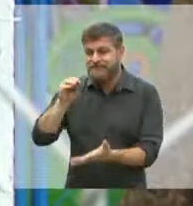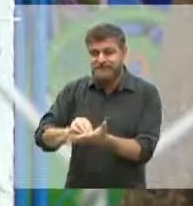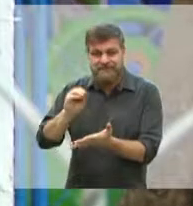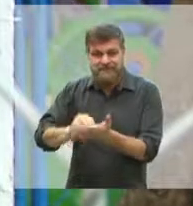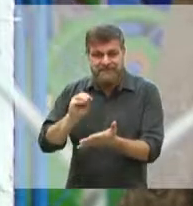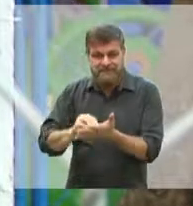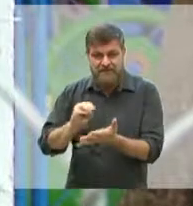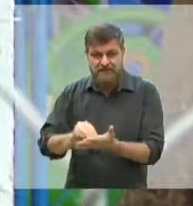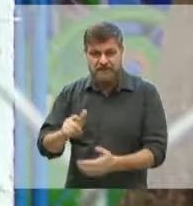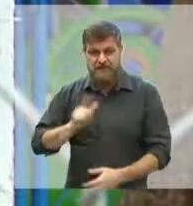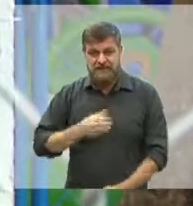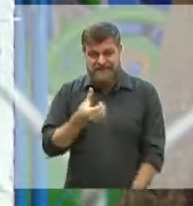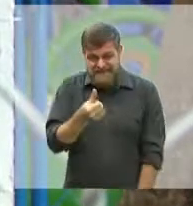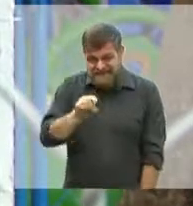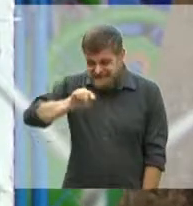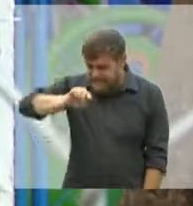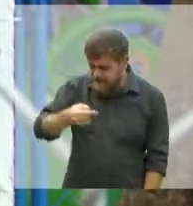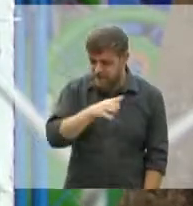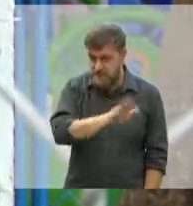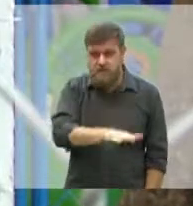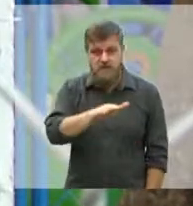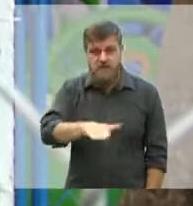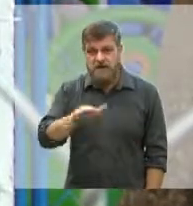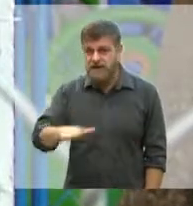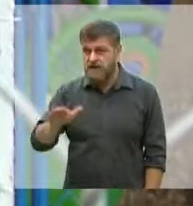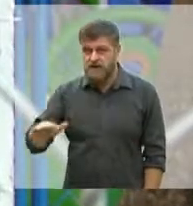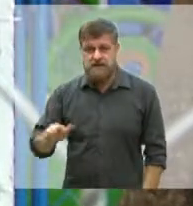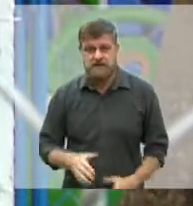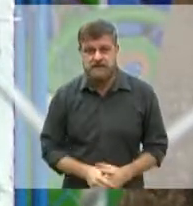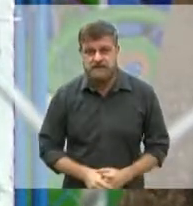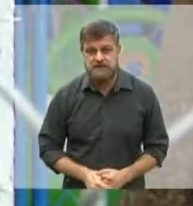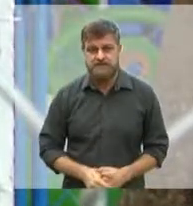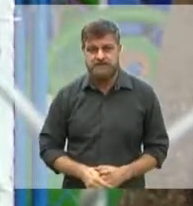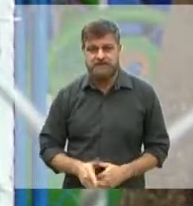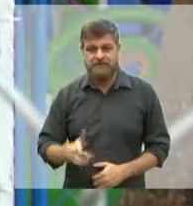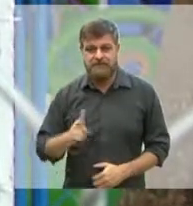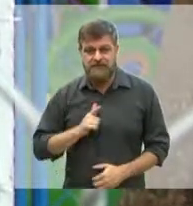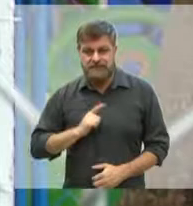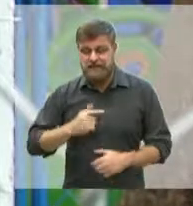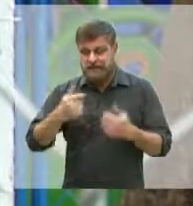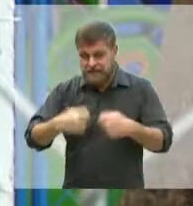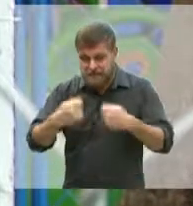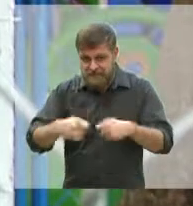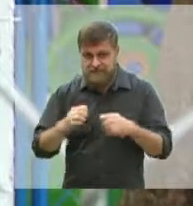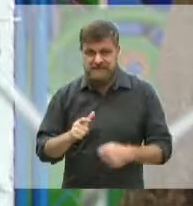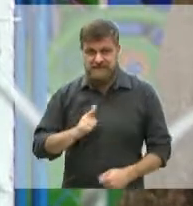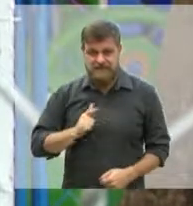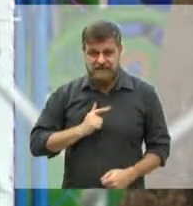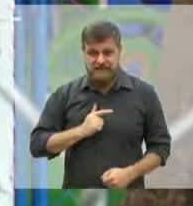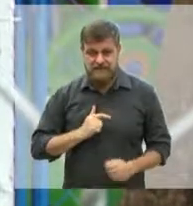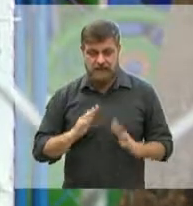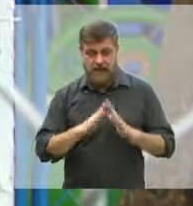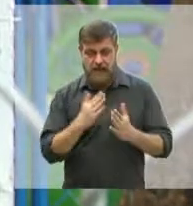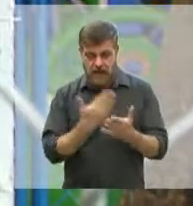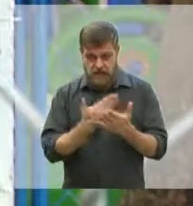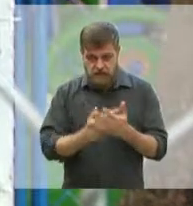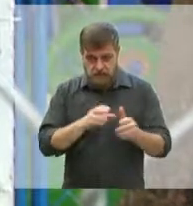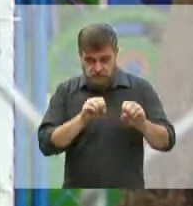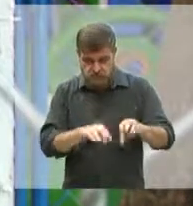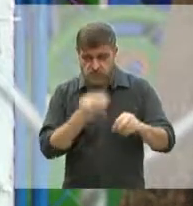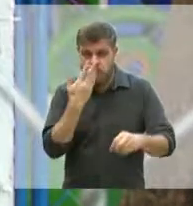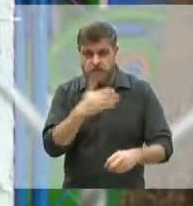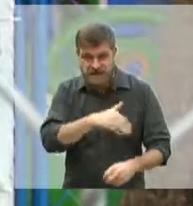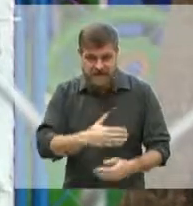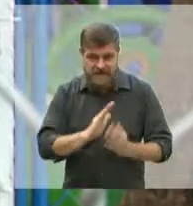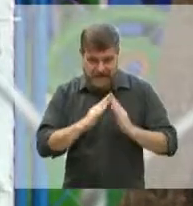ou menos umas 6 mil crianças que têm uma demanda de utilização dos nossos equipamentos de educação infantil,